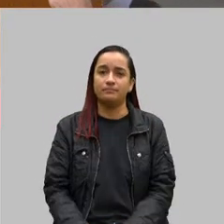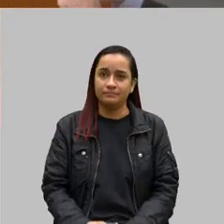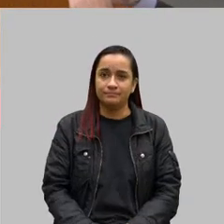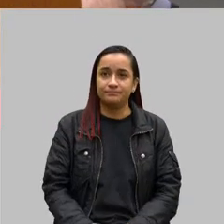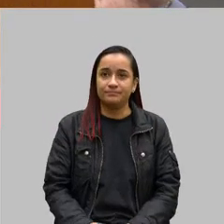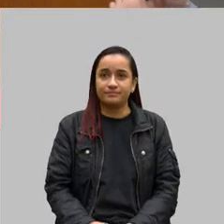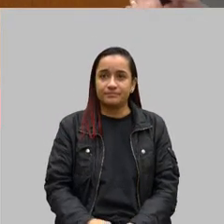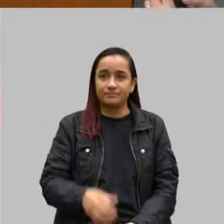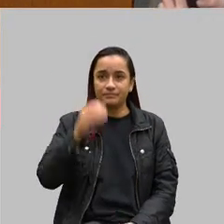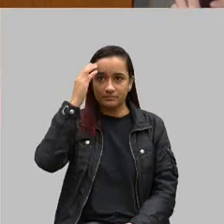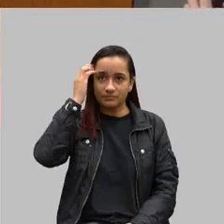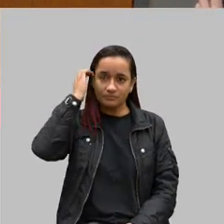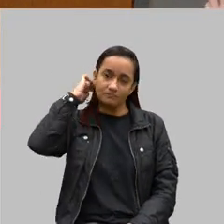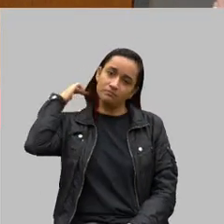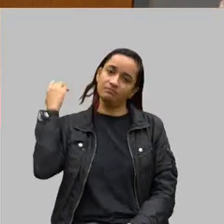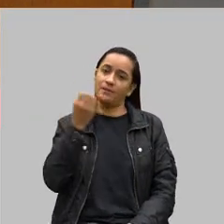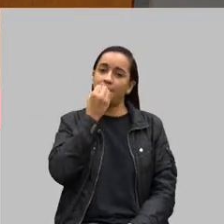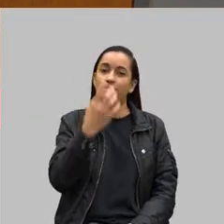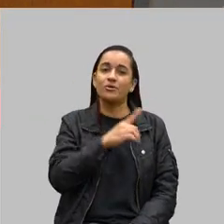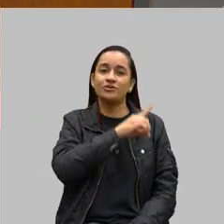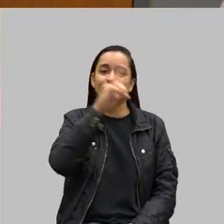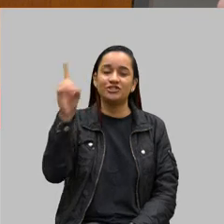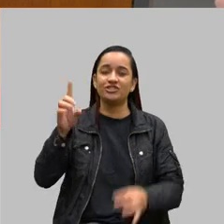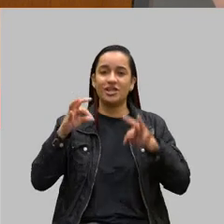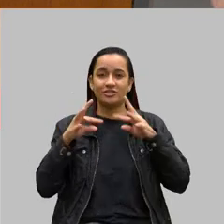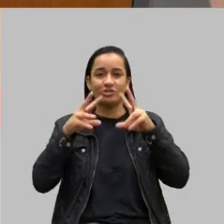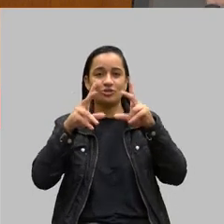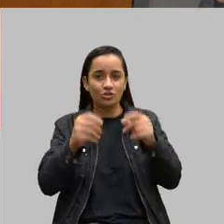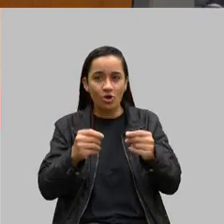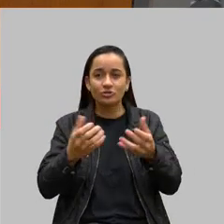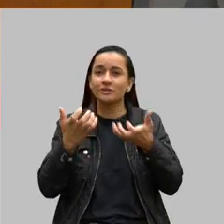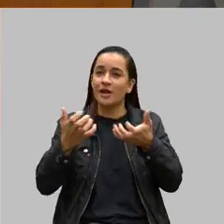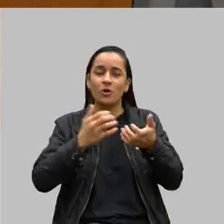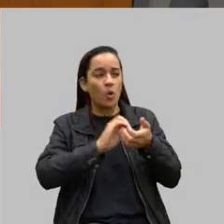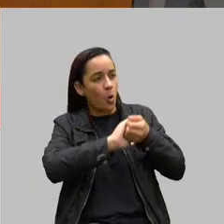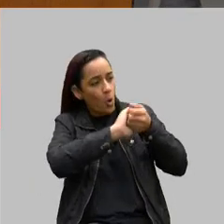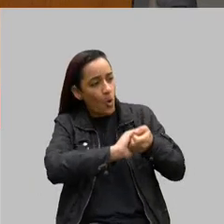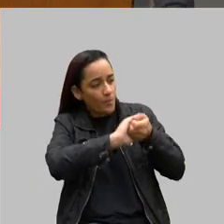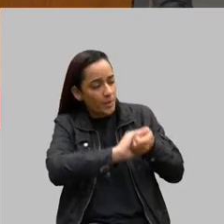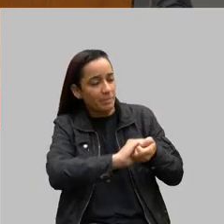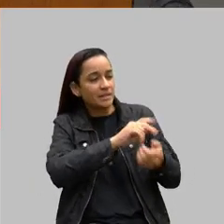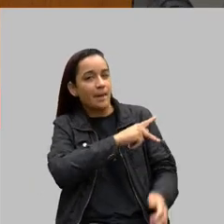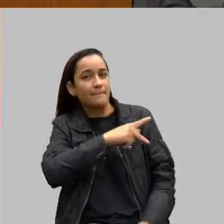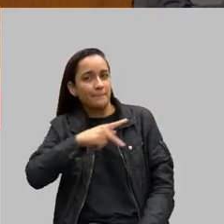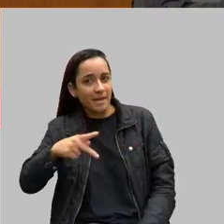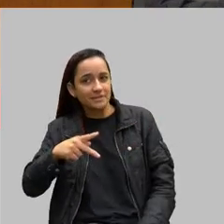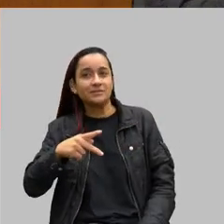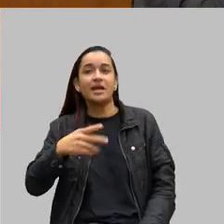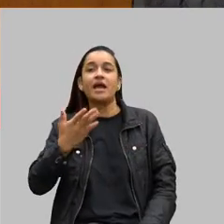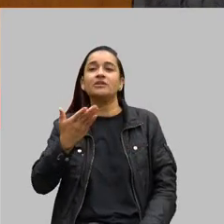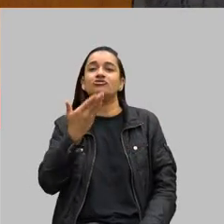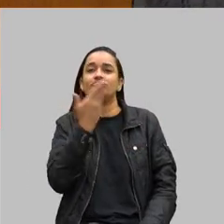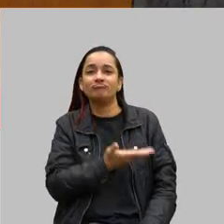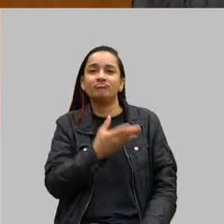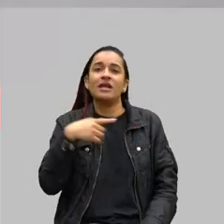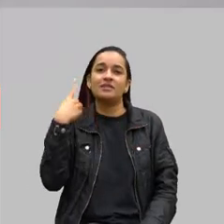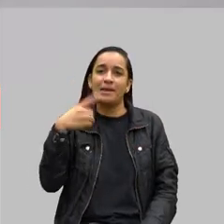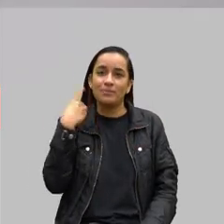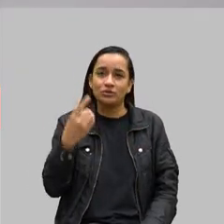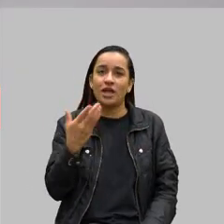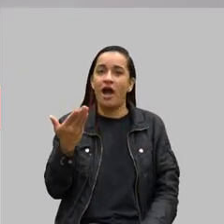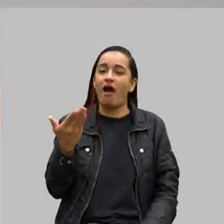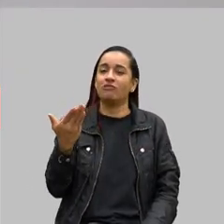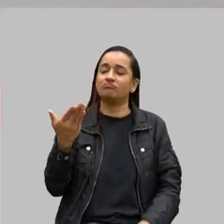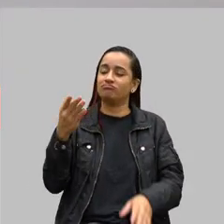Mineiro Bom dia a todos a todas cumprimentar o querido Presidente Thiago cota esse grande Deputado que é aí um